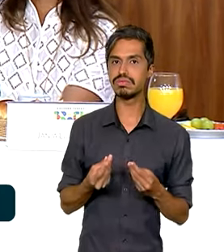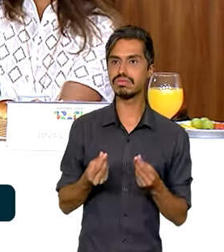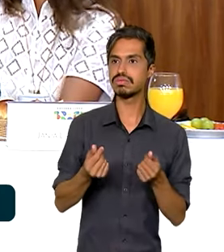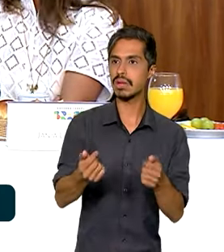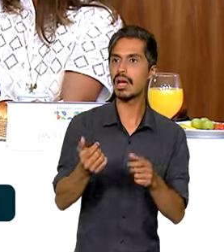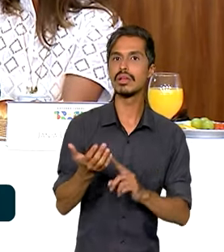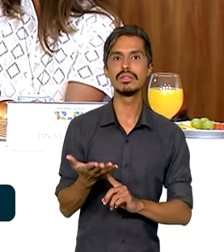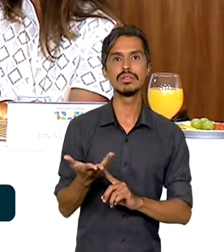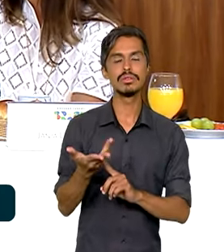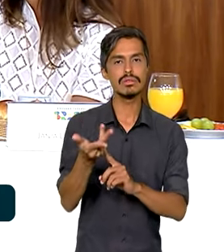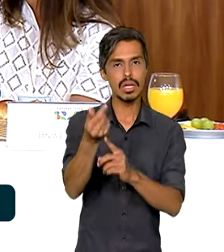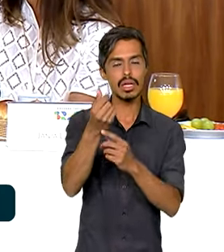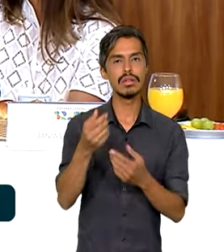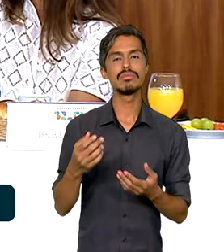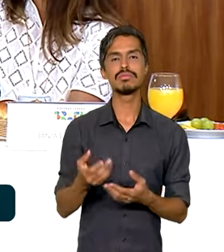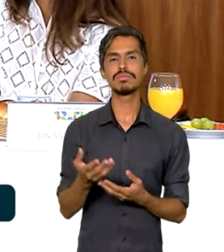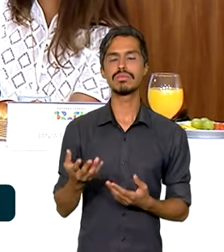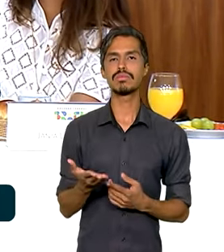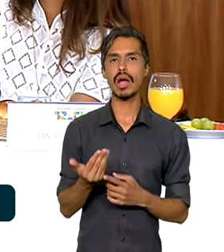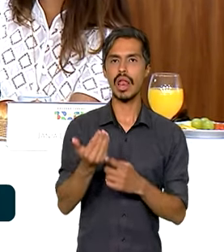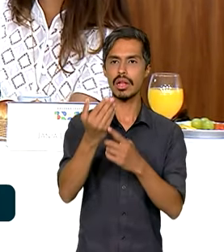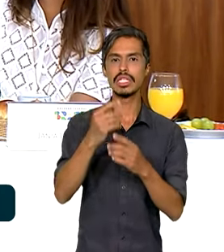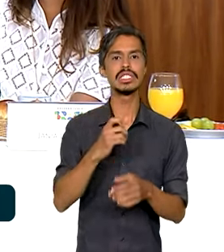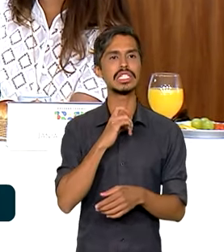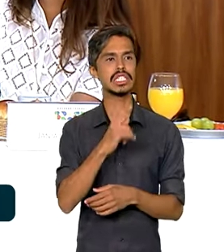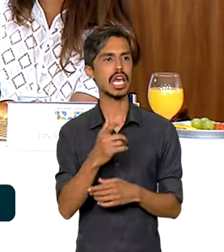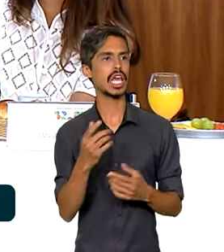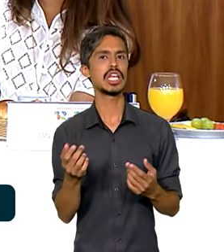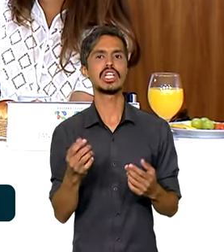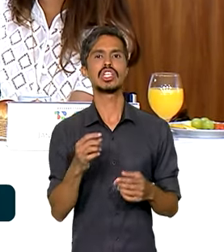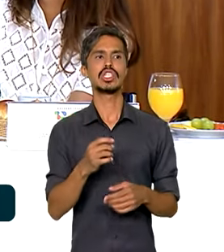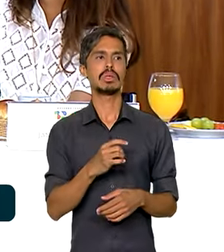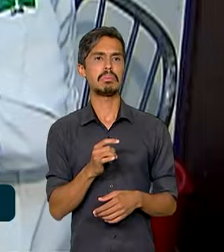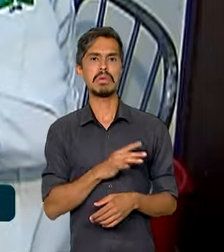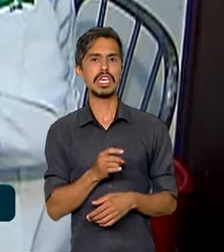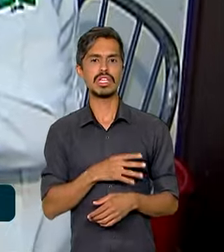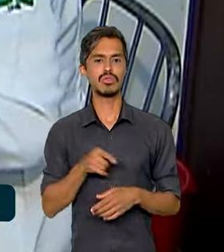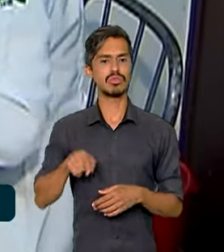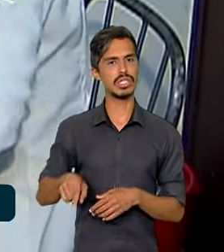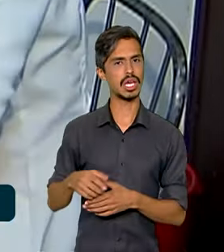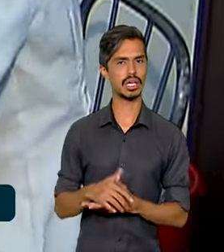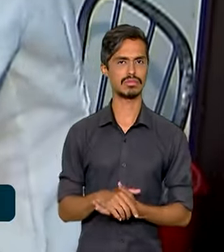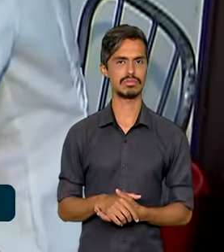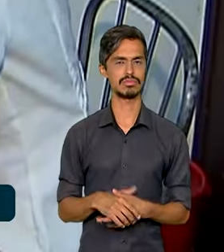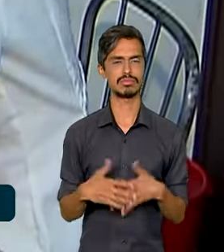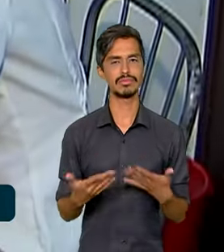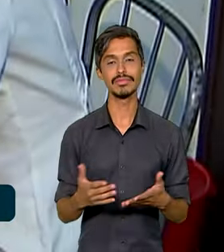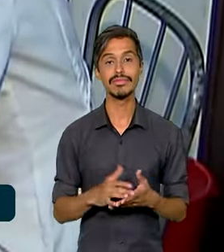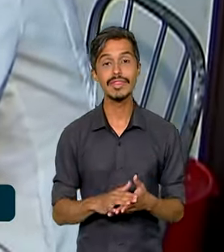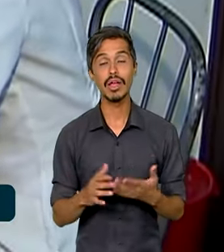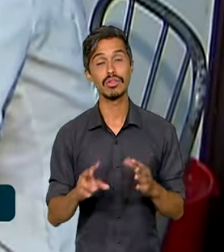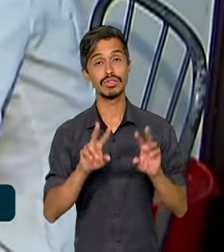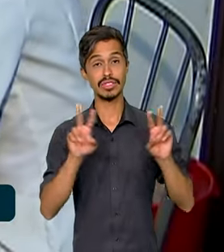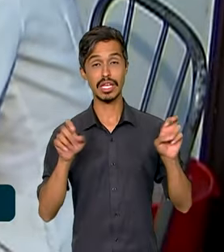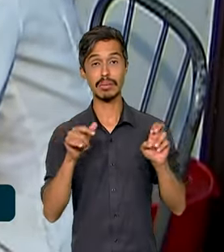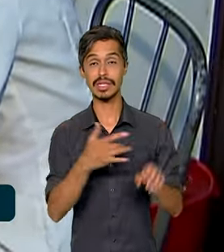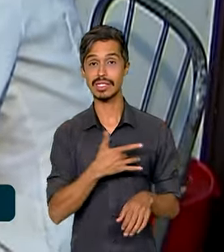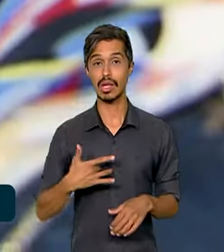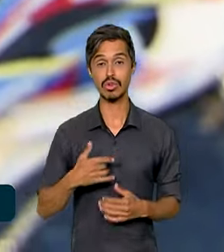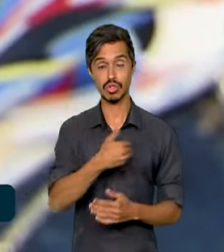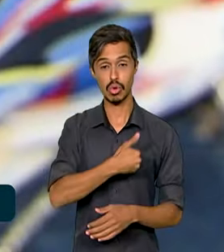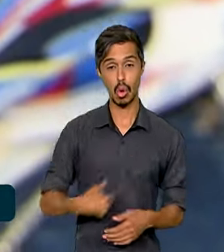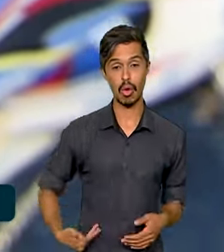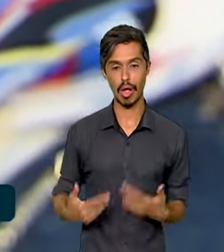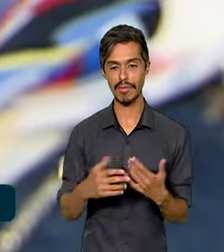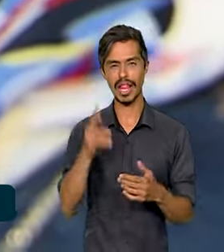que ninguém pode ter dor ter medo de sobre saúde pública Lula lembrou a retomada